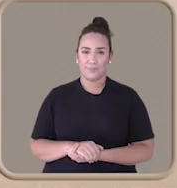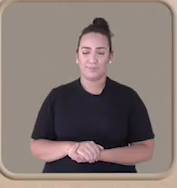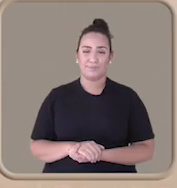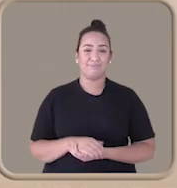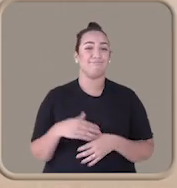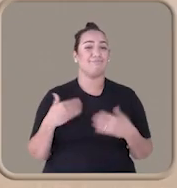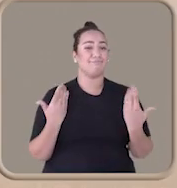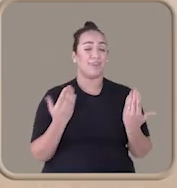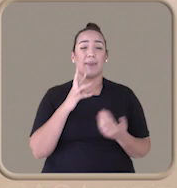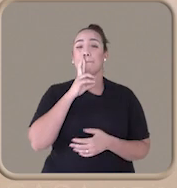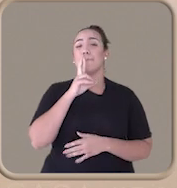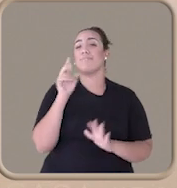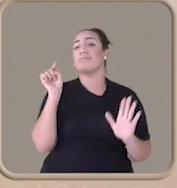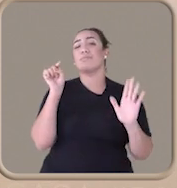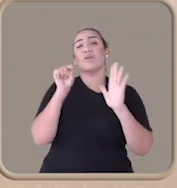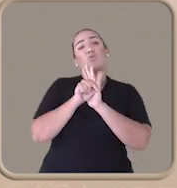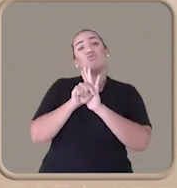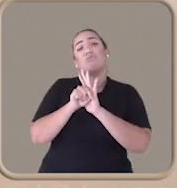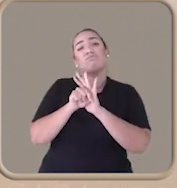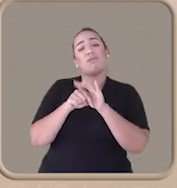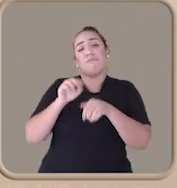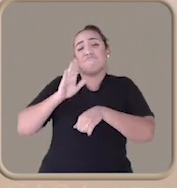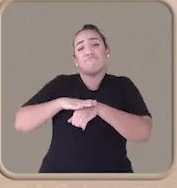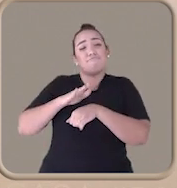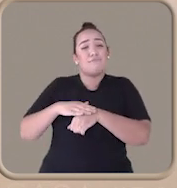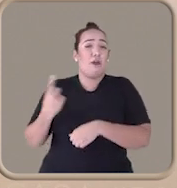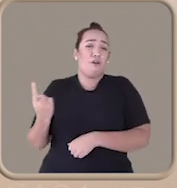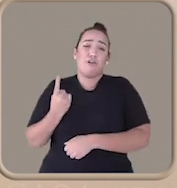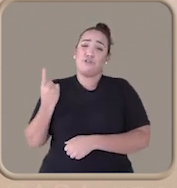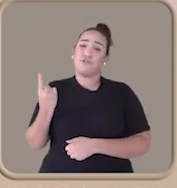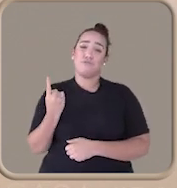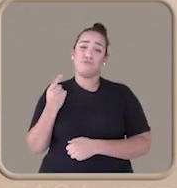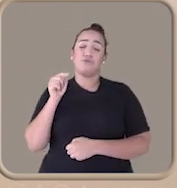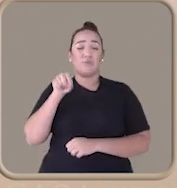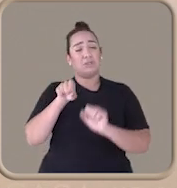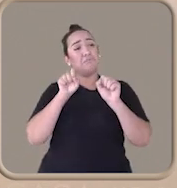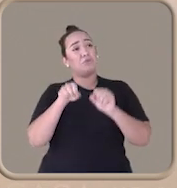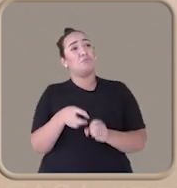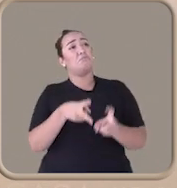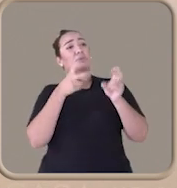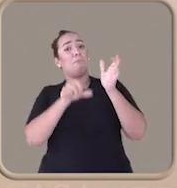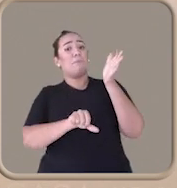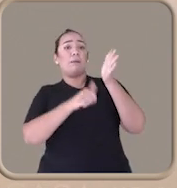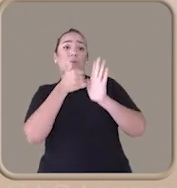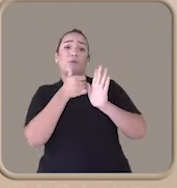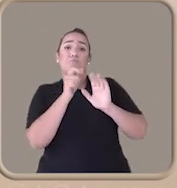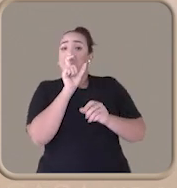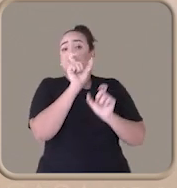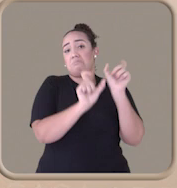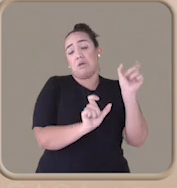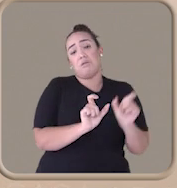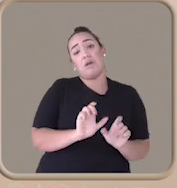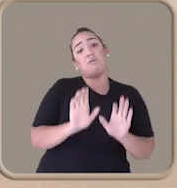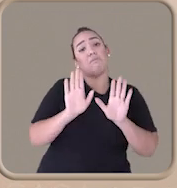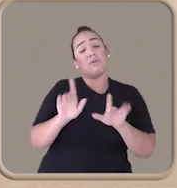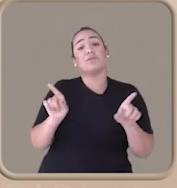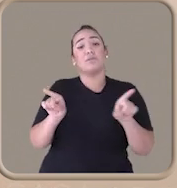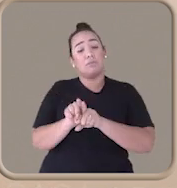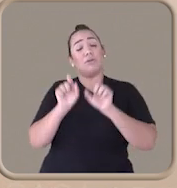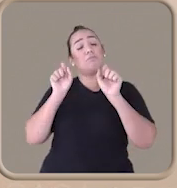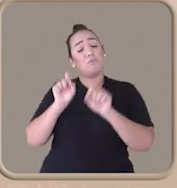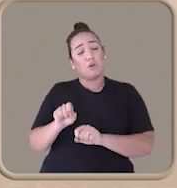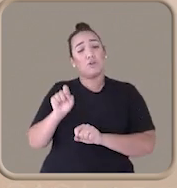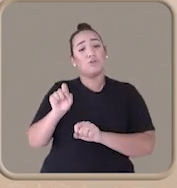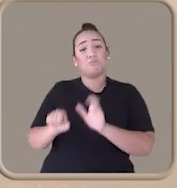A resposta a essa pergunta é muito individual. Pode ser que você tenha visto as palavras, ou pode ser que você tenha visto os desenhos